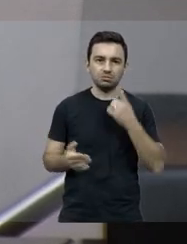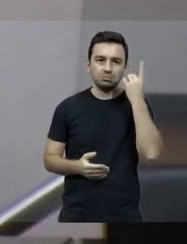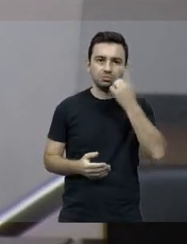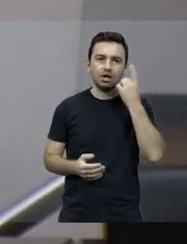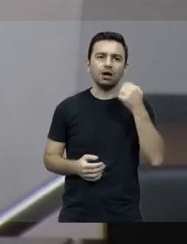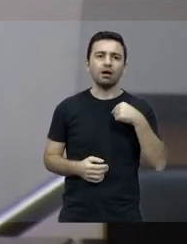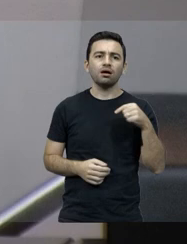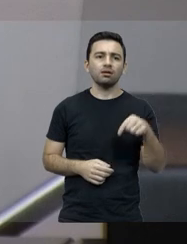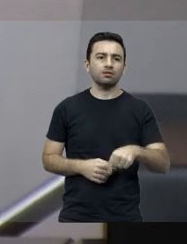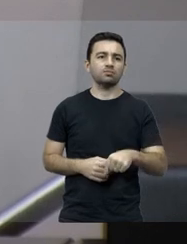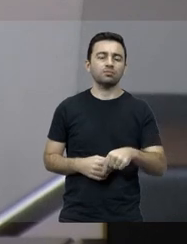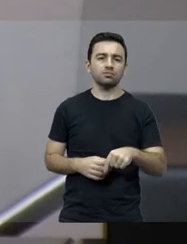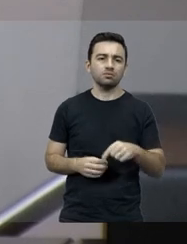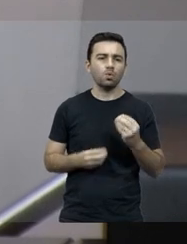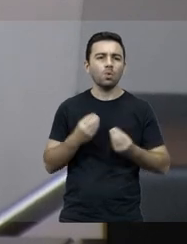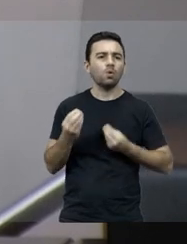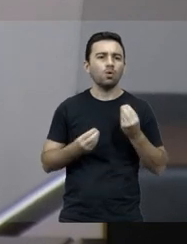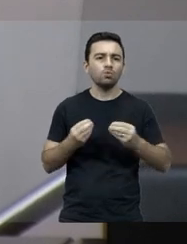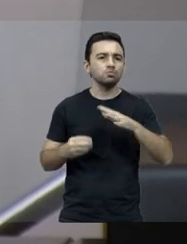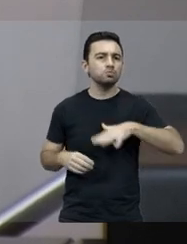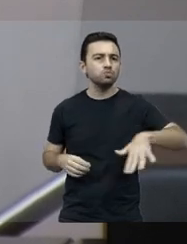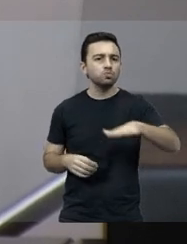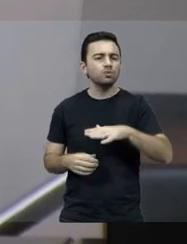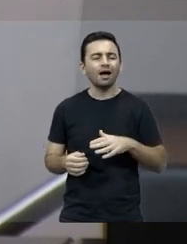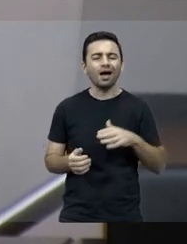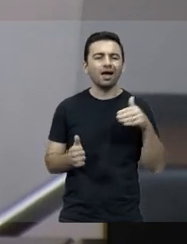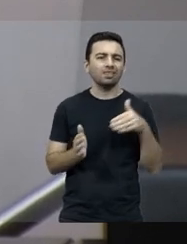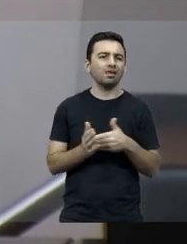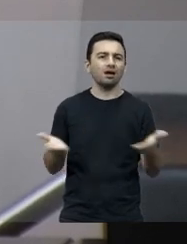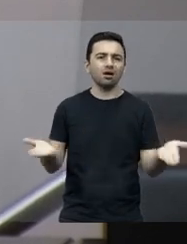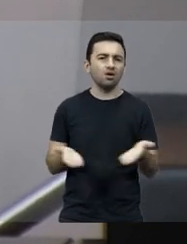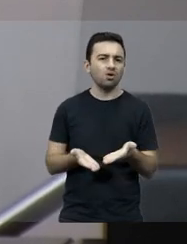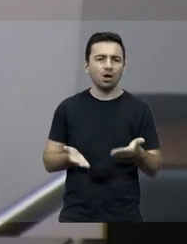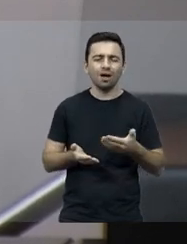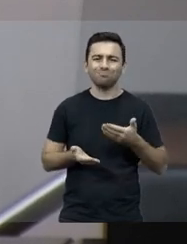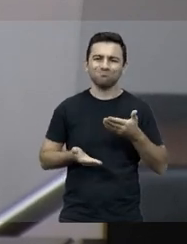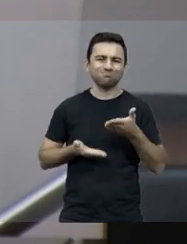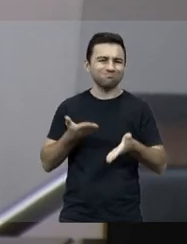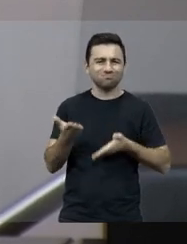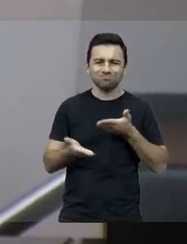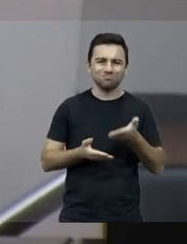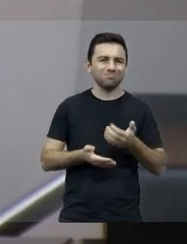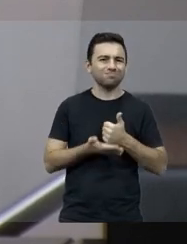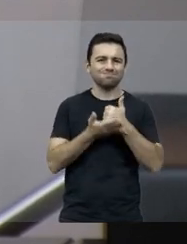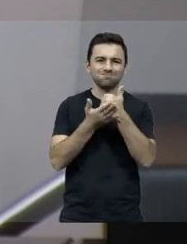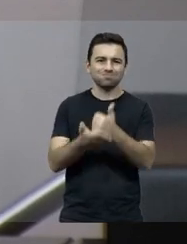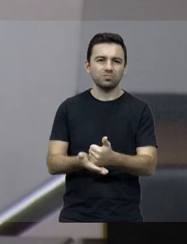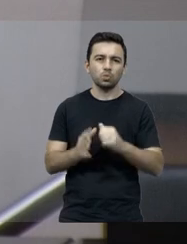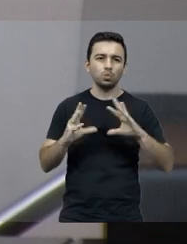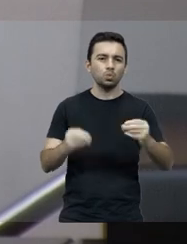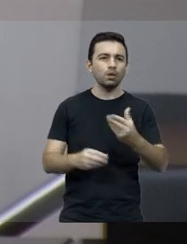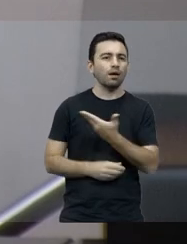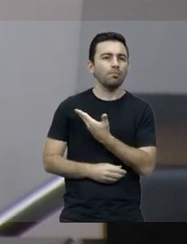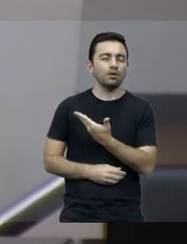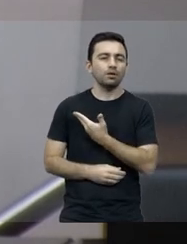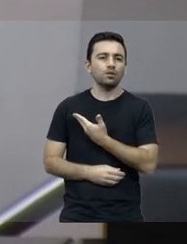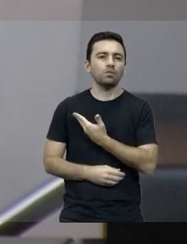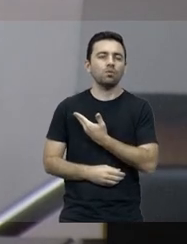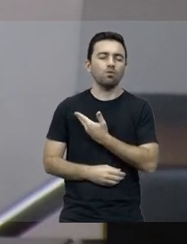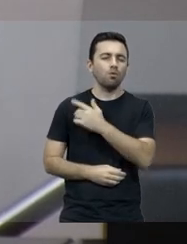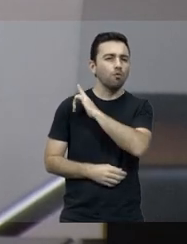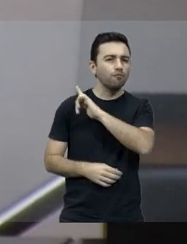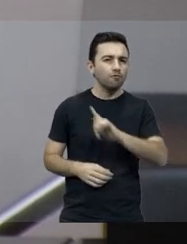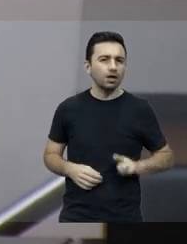time, todos os deputados que sustentou o governo até agora, depois do impeachment. Os amigos do governo que sentam aqui, que sustentaram o